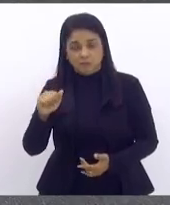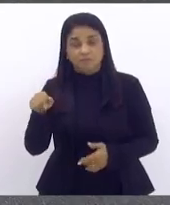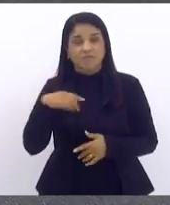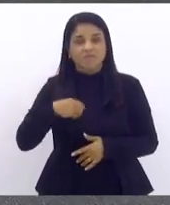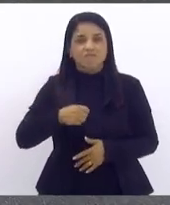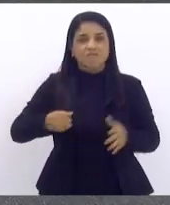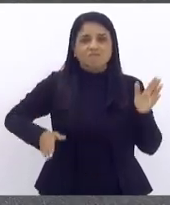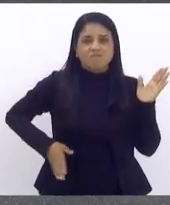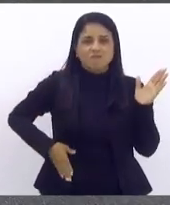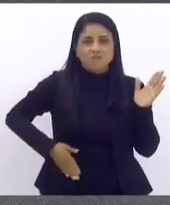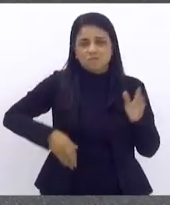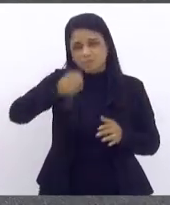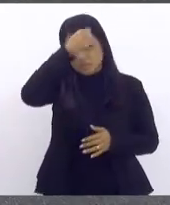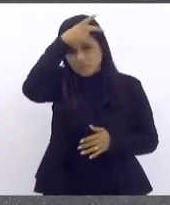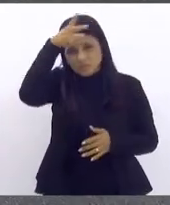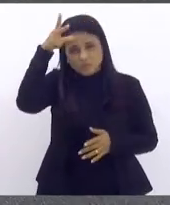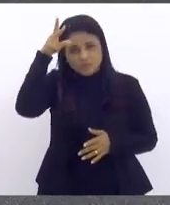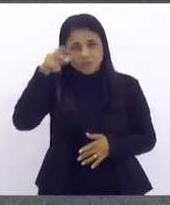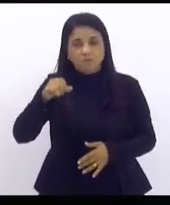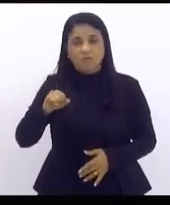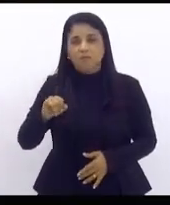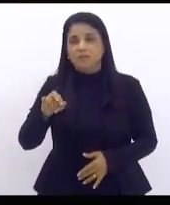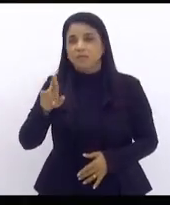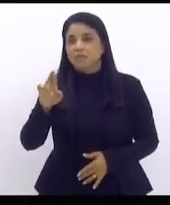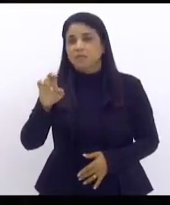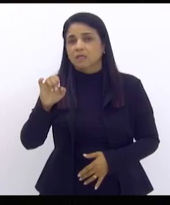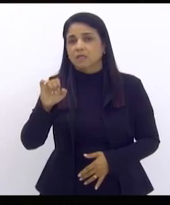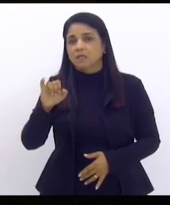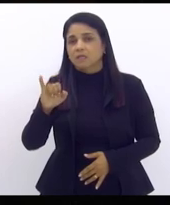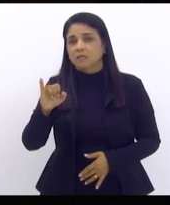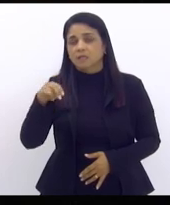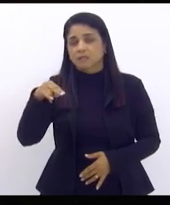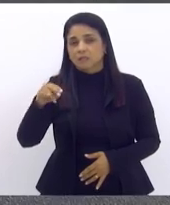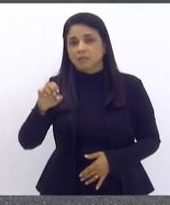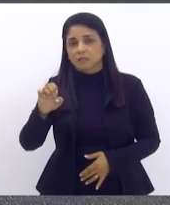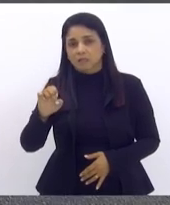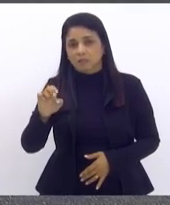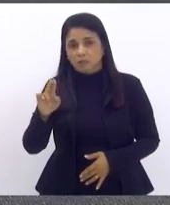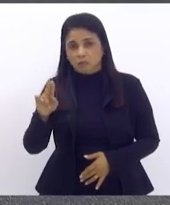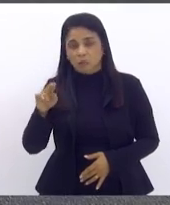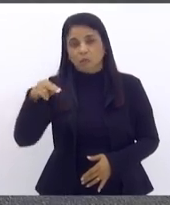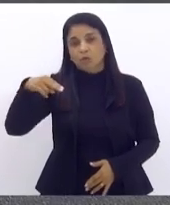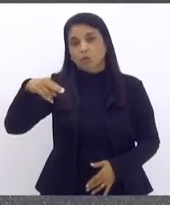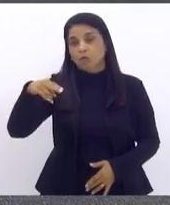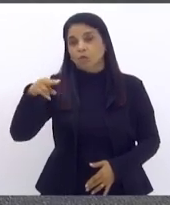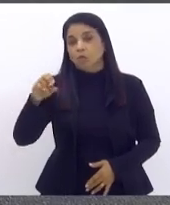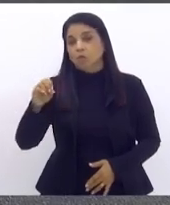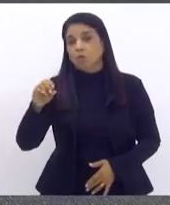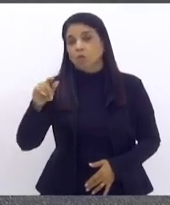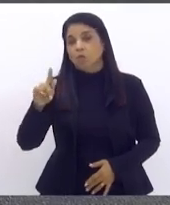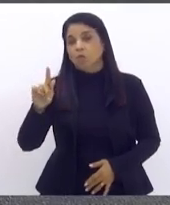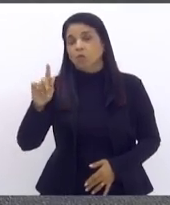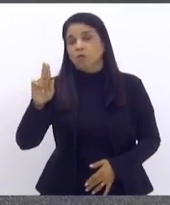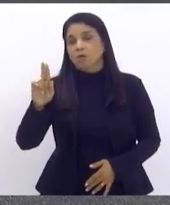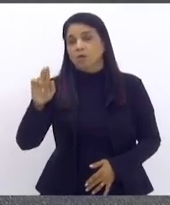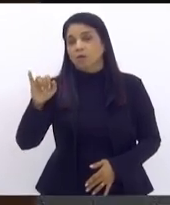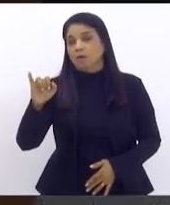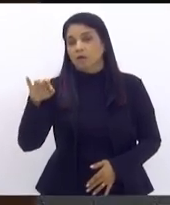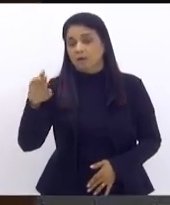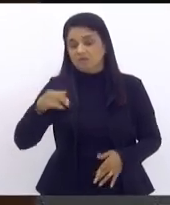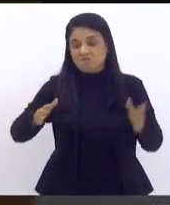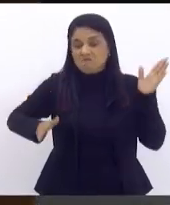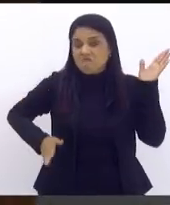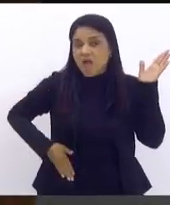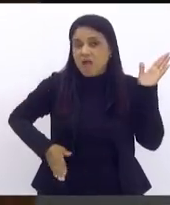prefeito. Qual é o nome do vagabundo mesmo, deputado Poubel? Irineu Nogueira. Eu que estou falando aqui, ô prefeito, ô vagabundo, que sou eu que estou chamando o senhor de vagabundo. O senhor é